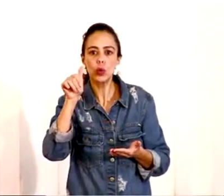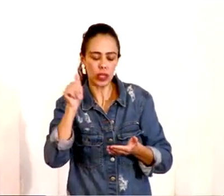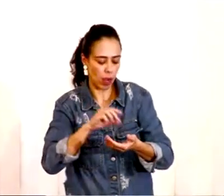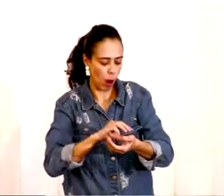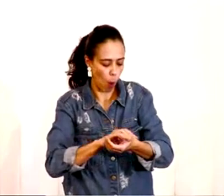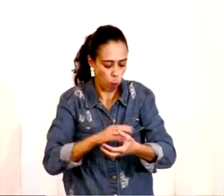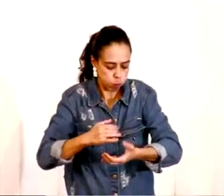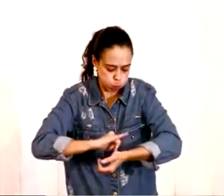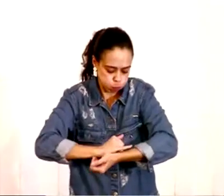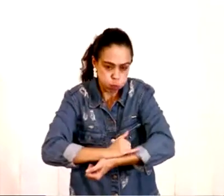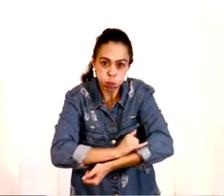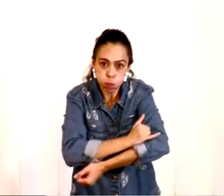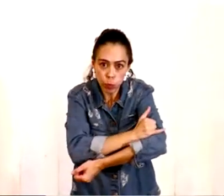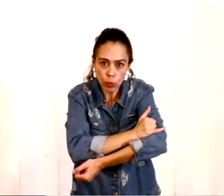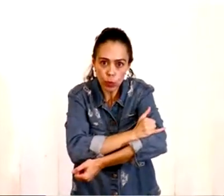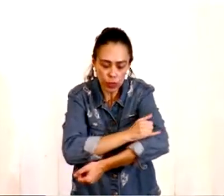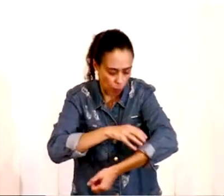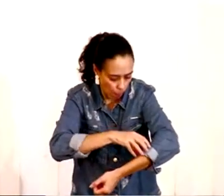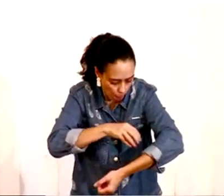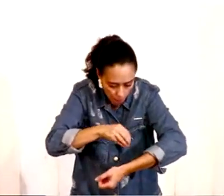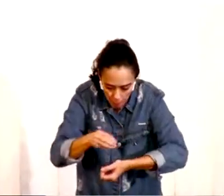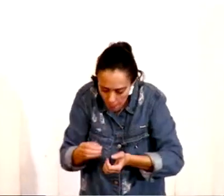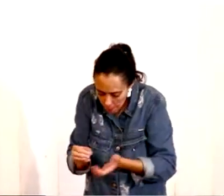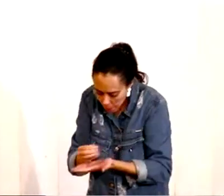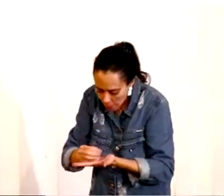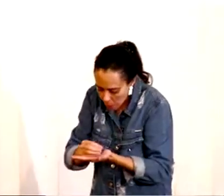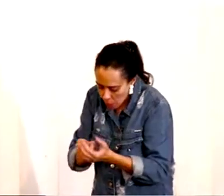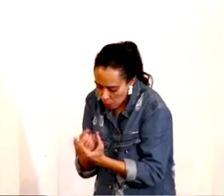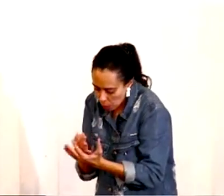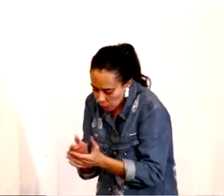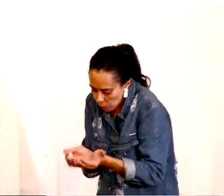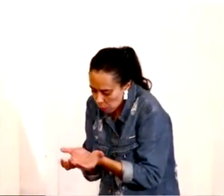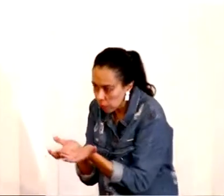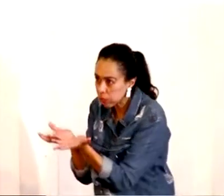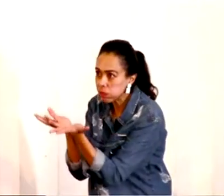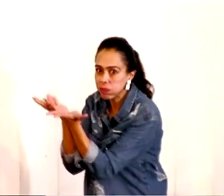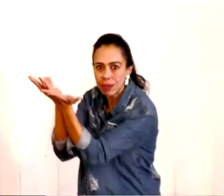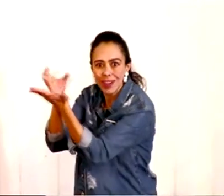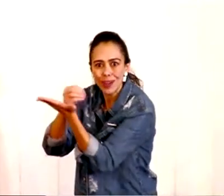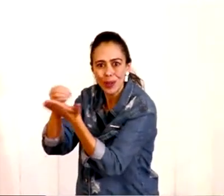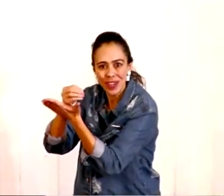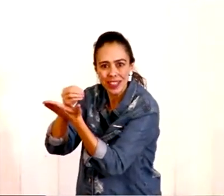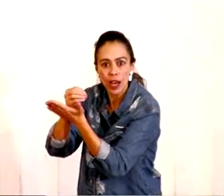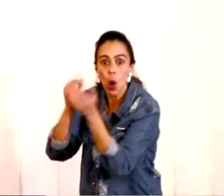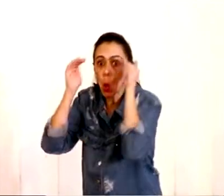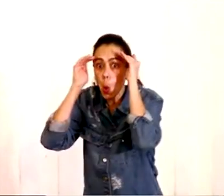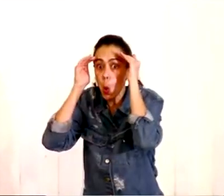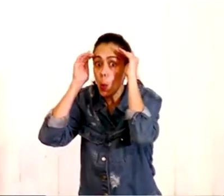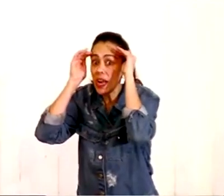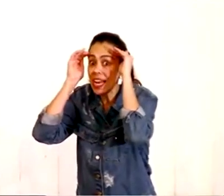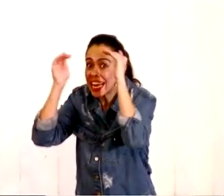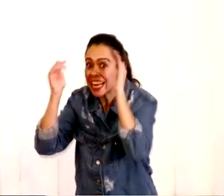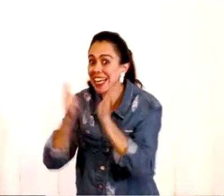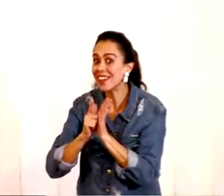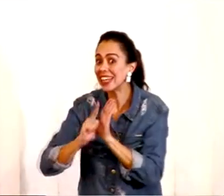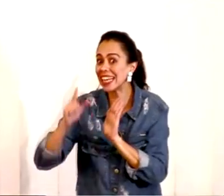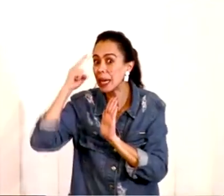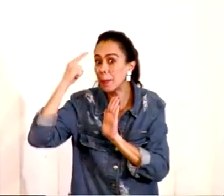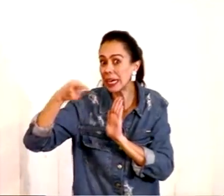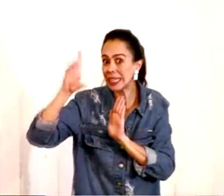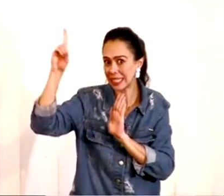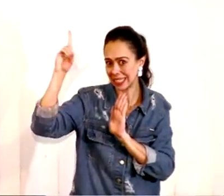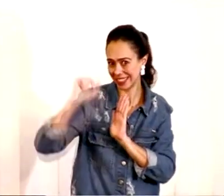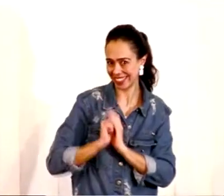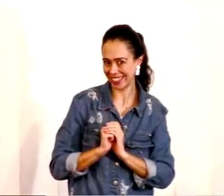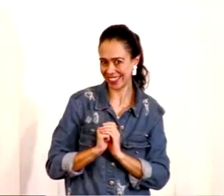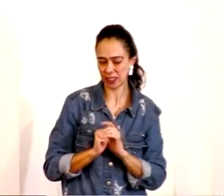por Deus, Abel fez assim. Caim, no entanto, ofereceu qualquer coisa.